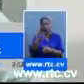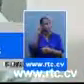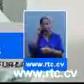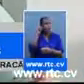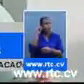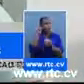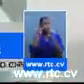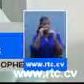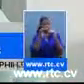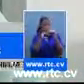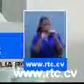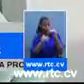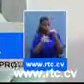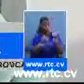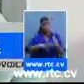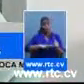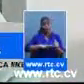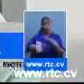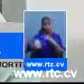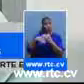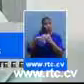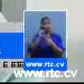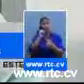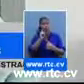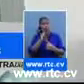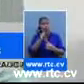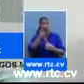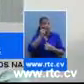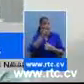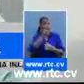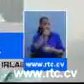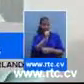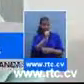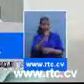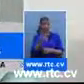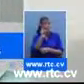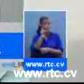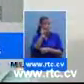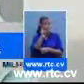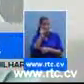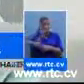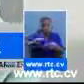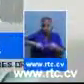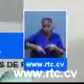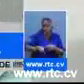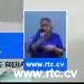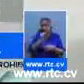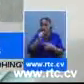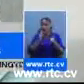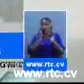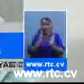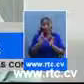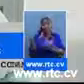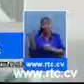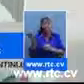importância de reduzir a fome, da igualdade de gênero, de preservar a água, preservar as nascentes, de cuidar o meio